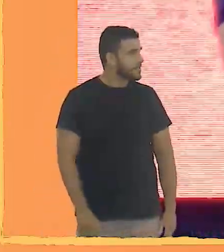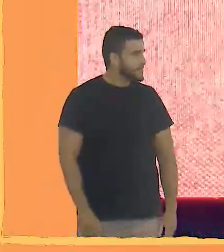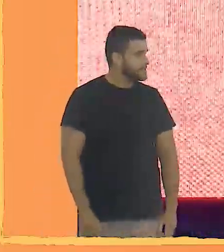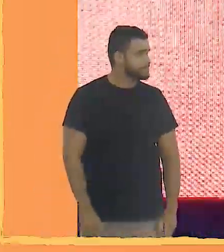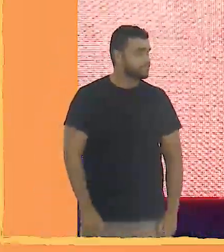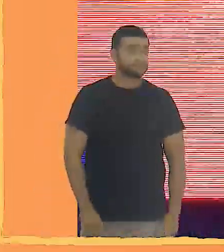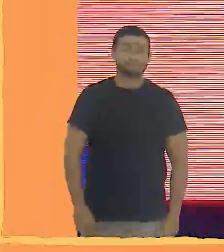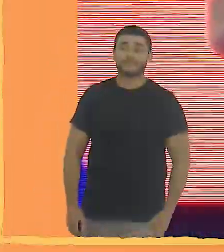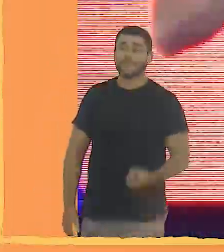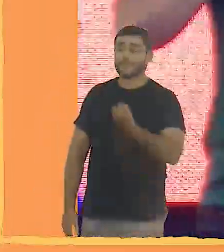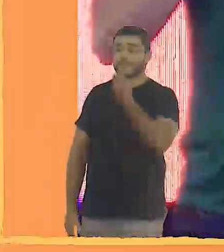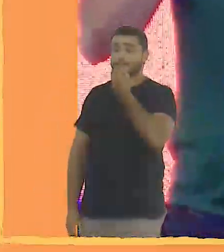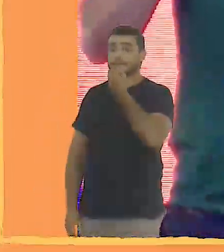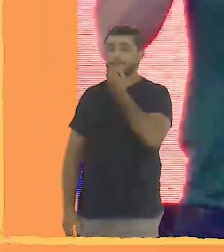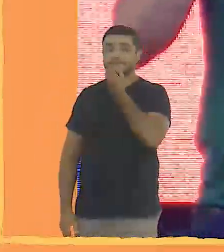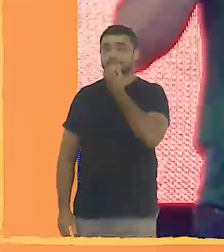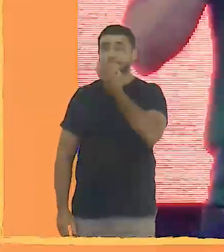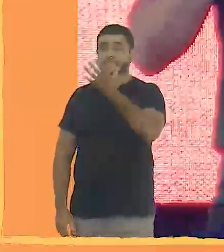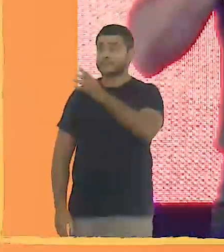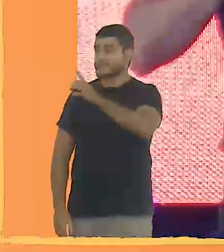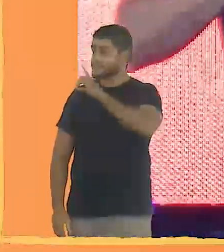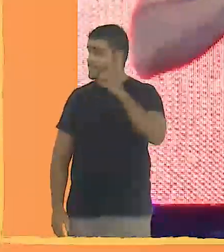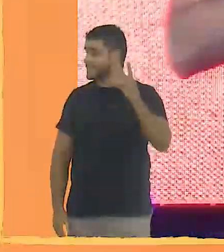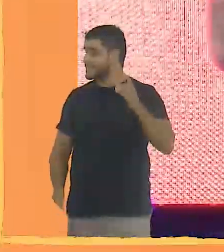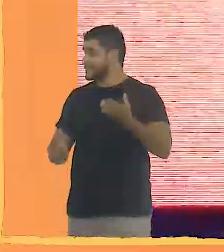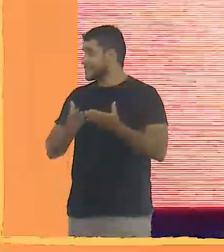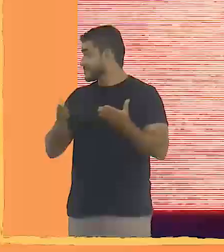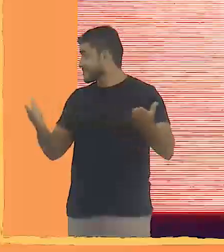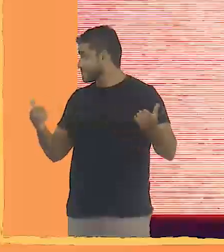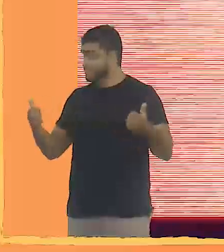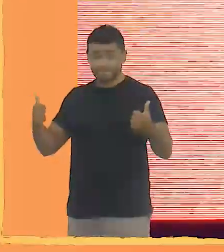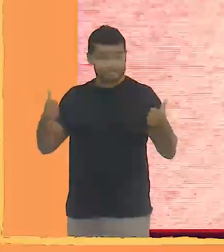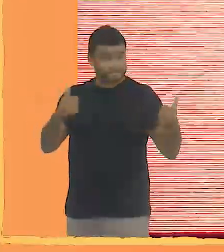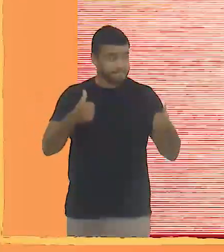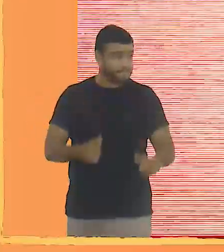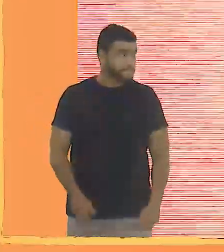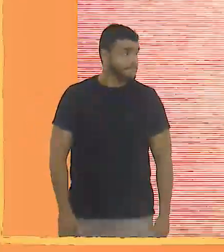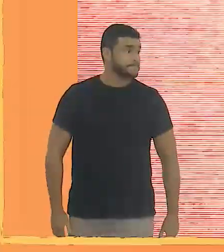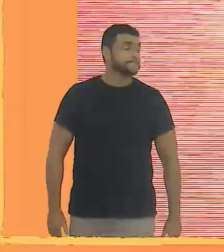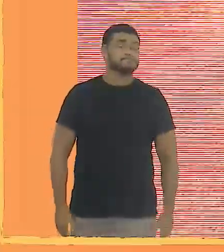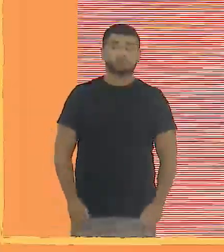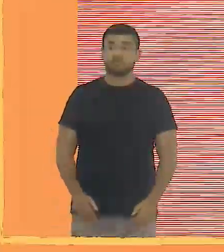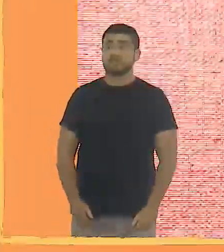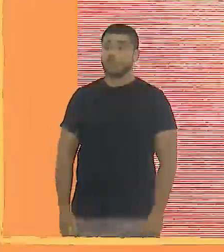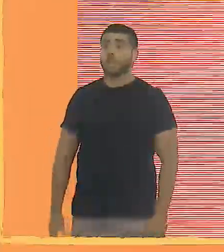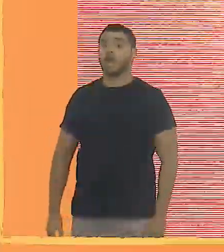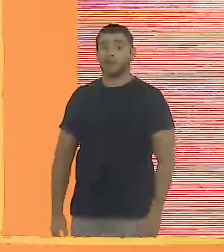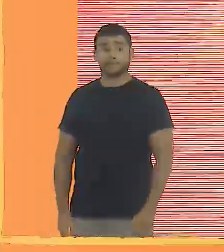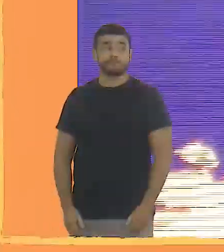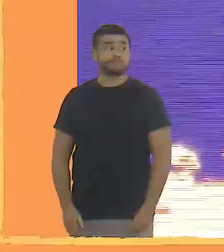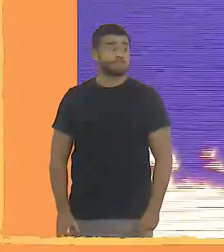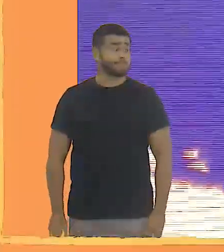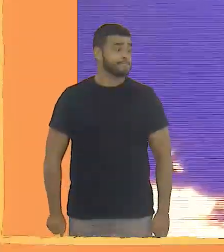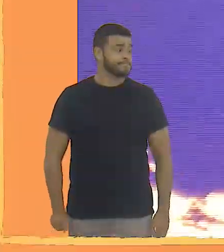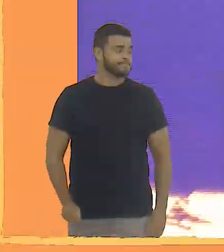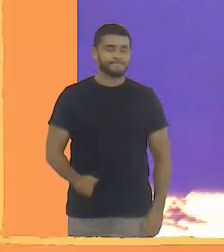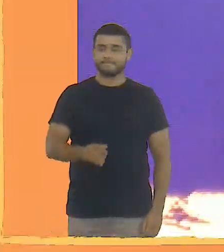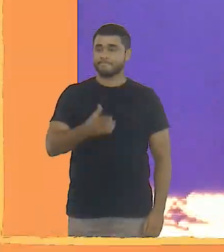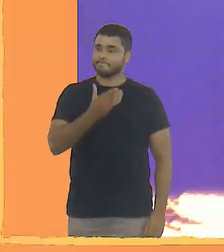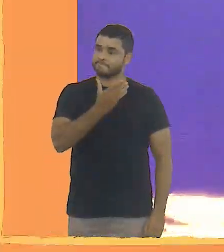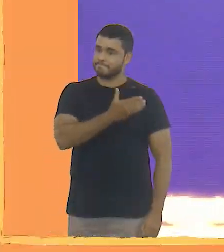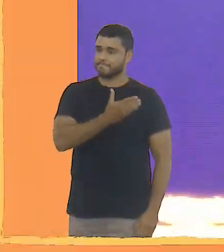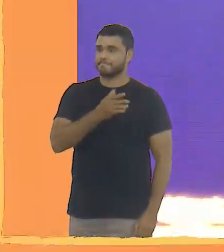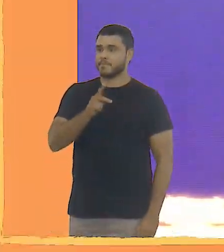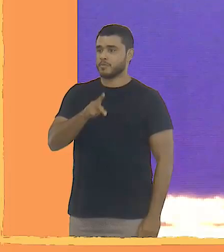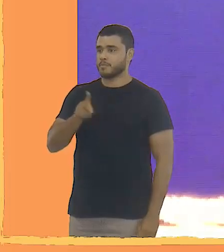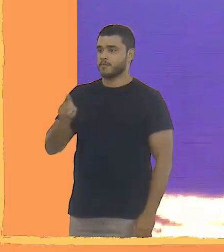Bom dia, gente. Tudo bem com vocês? Bom dia. Antes da gente começar aqui, queria agradecer o convite do